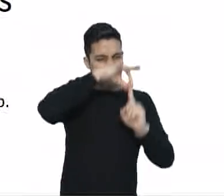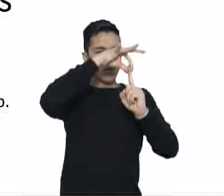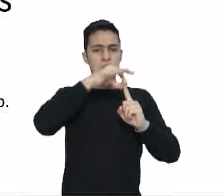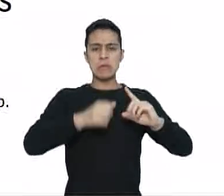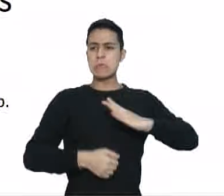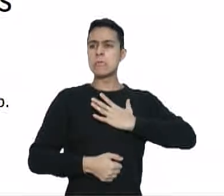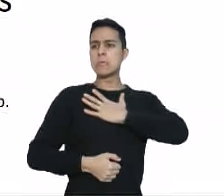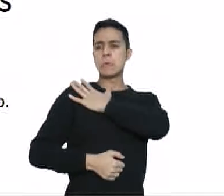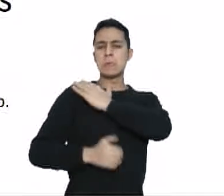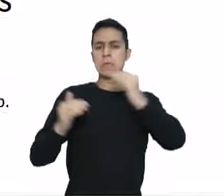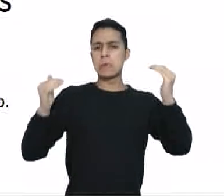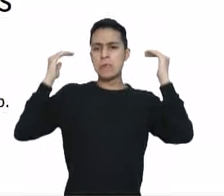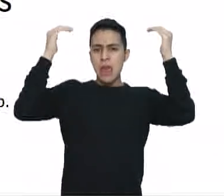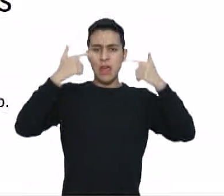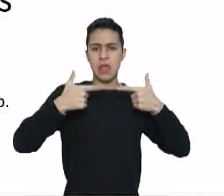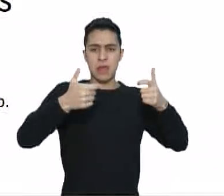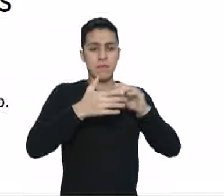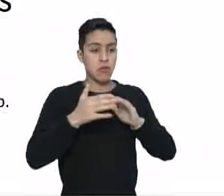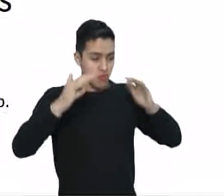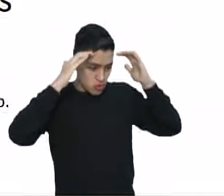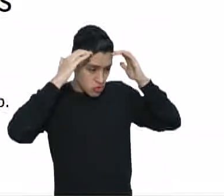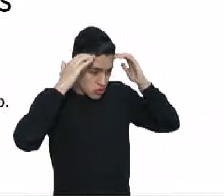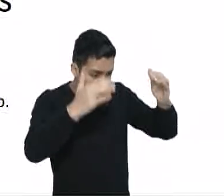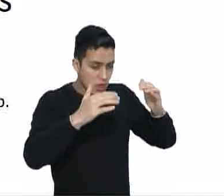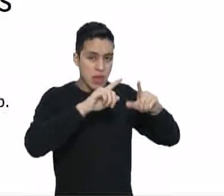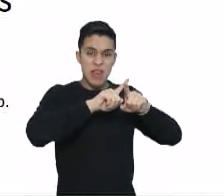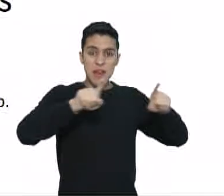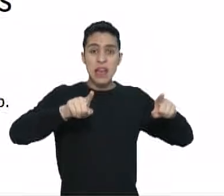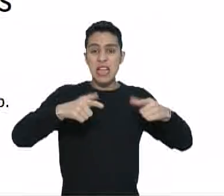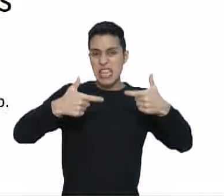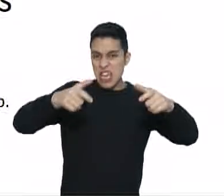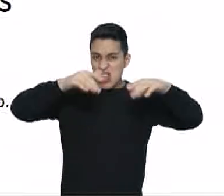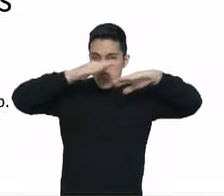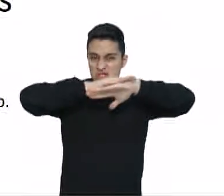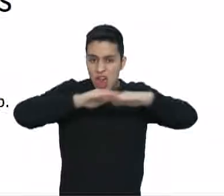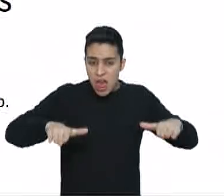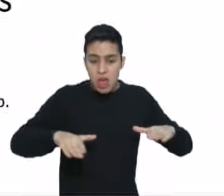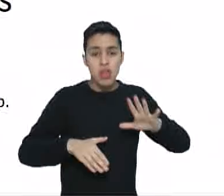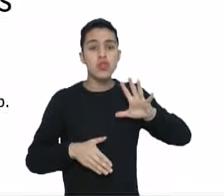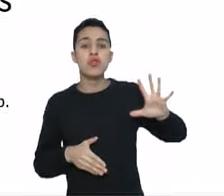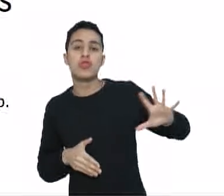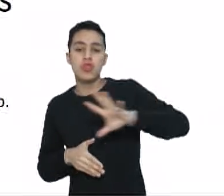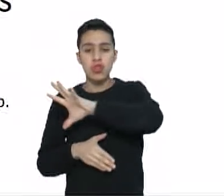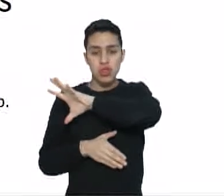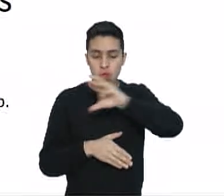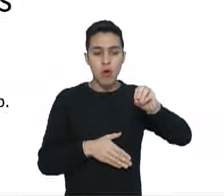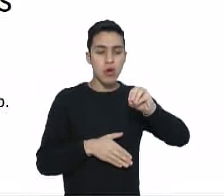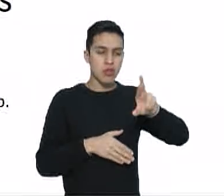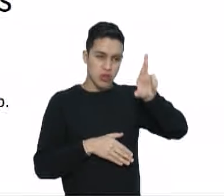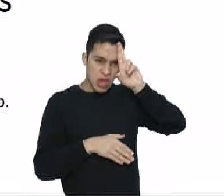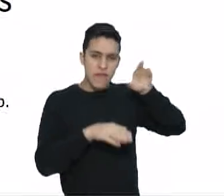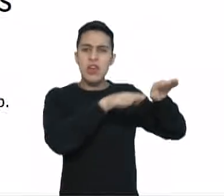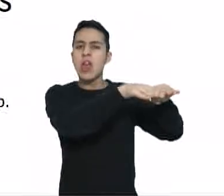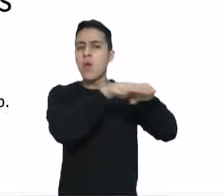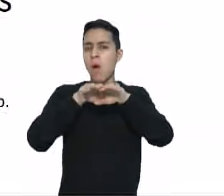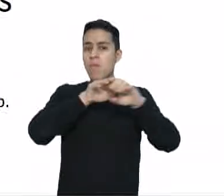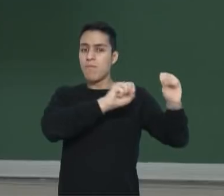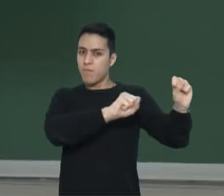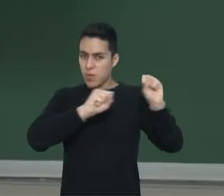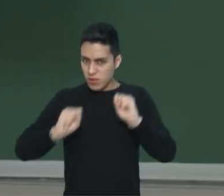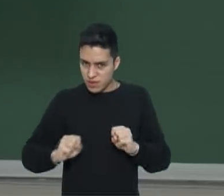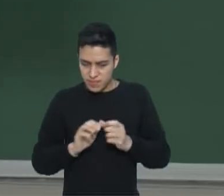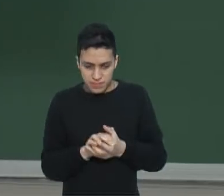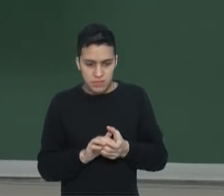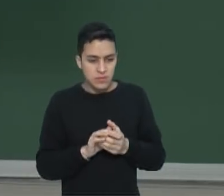guerra. Tá? Obedeciam-no, mas finda a guerra, todos os chefes tornavam a ser iguais em poder. Então,